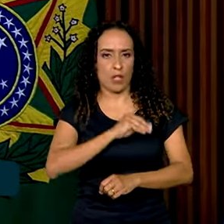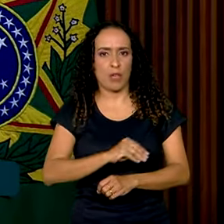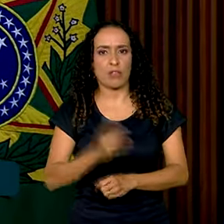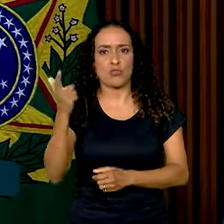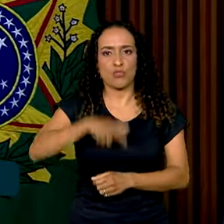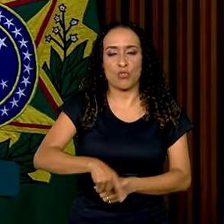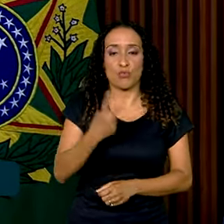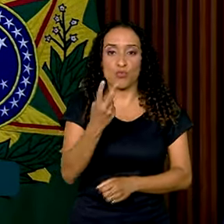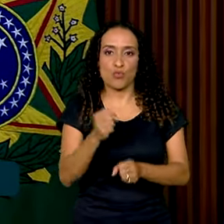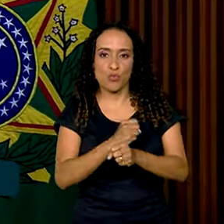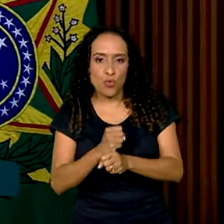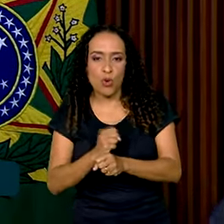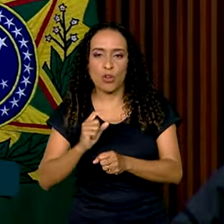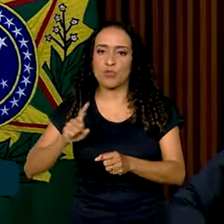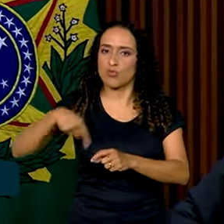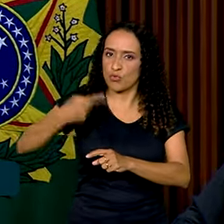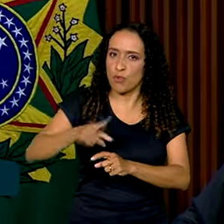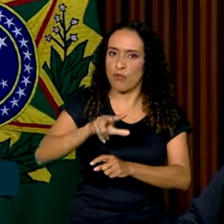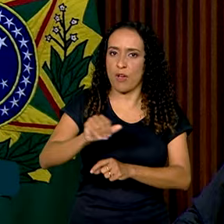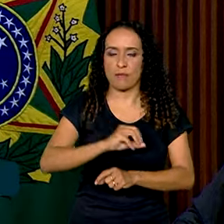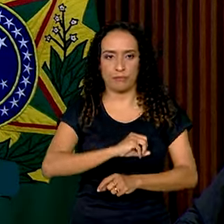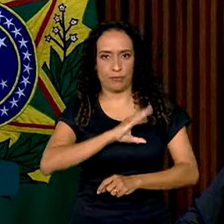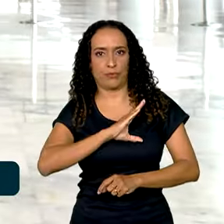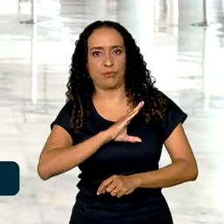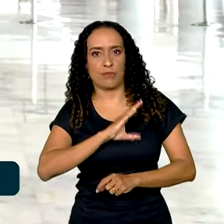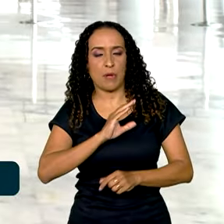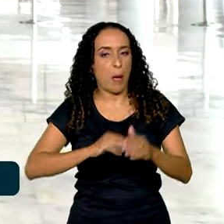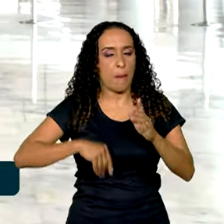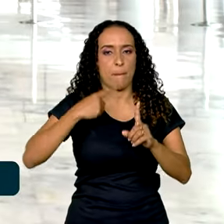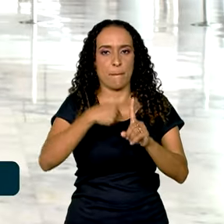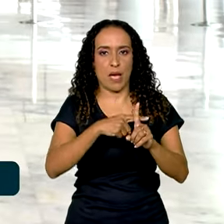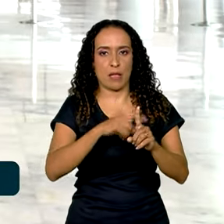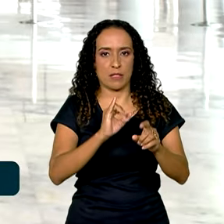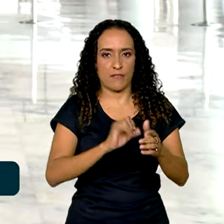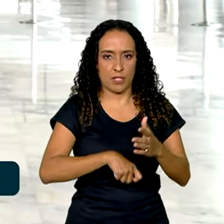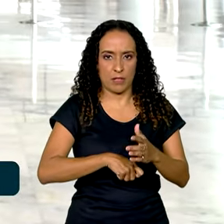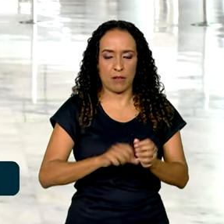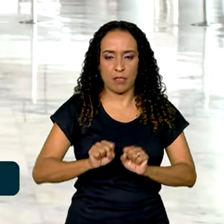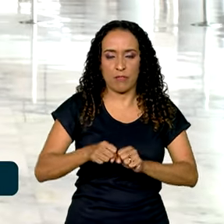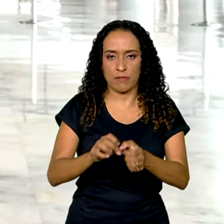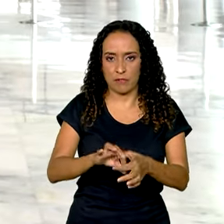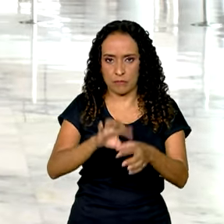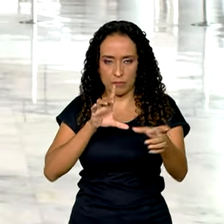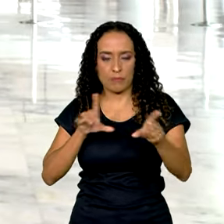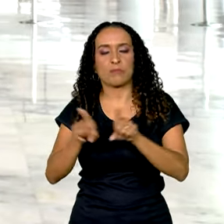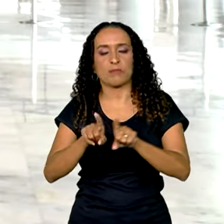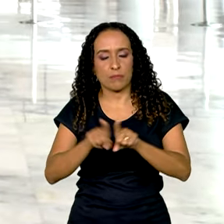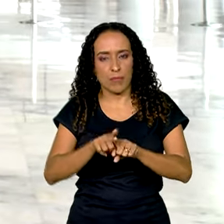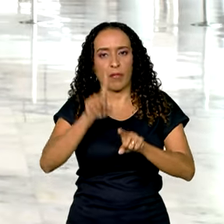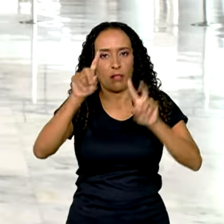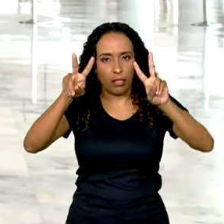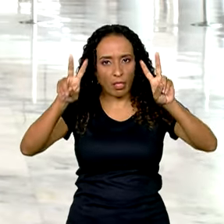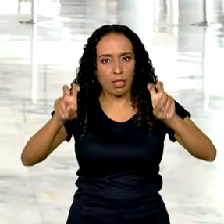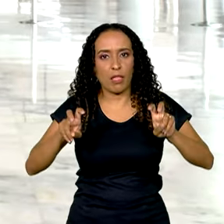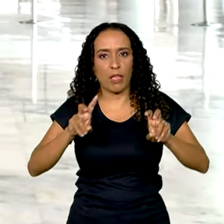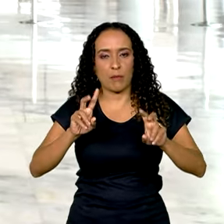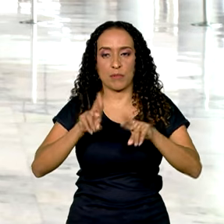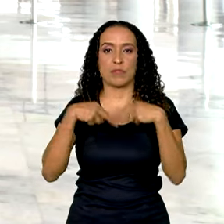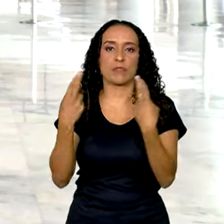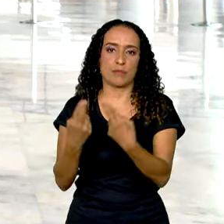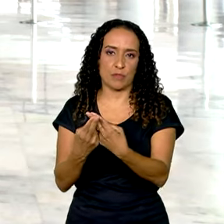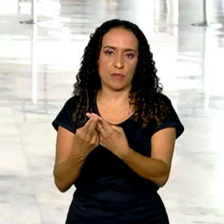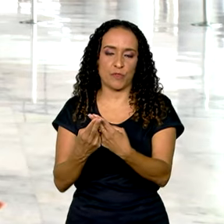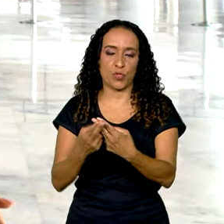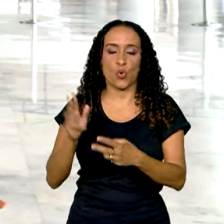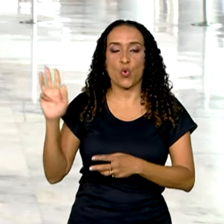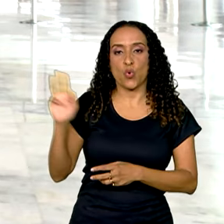segundo ano consecutivo que o salário vai aumentar acima da inflação. A defesa da democracia também foi um dos temas do encontro.